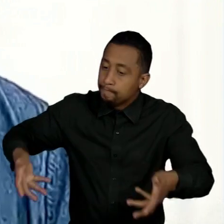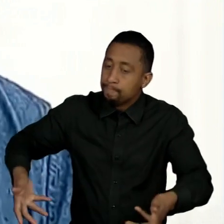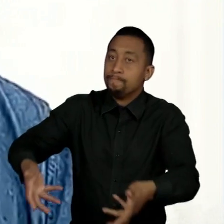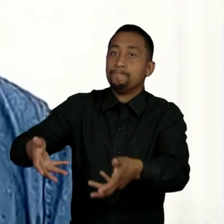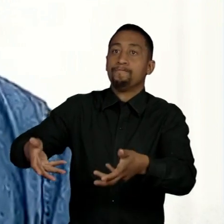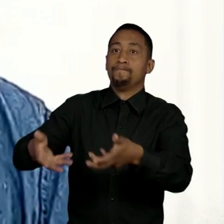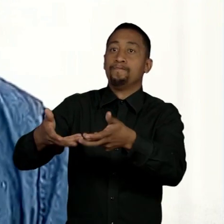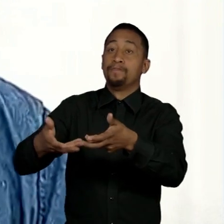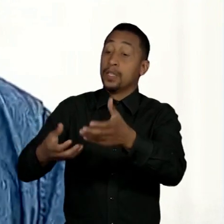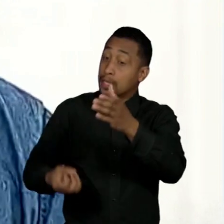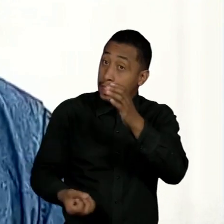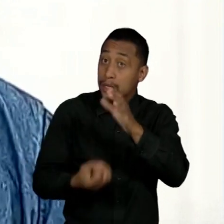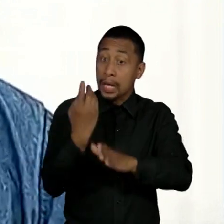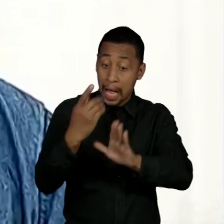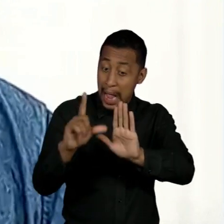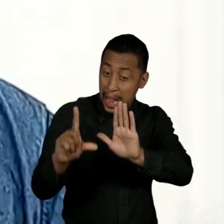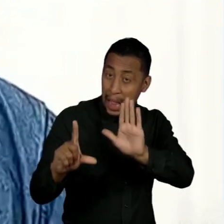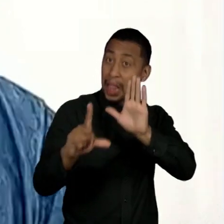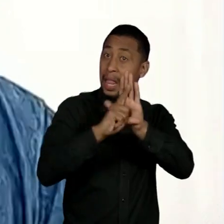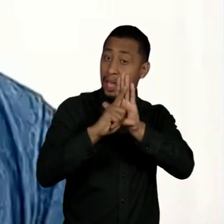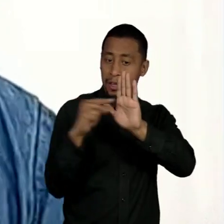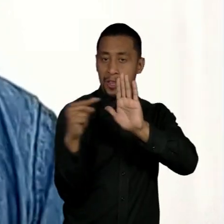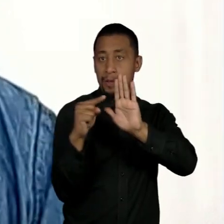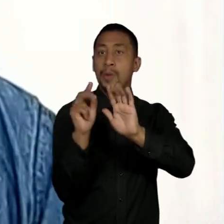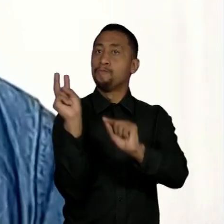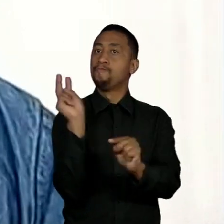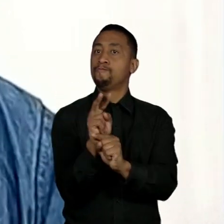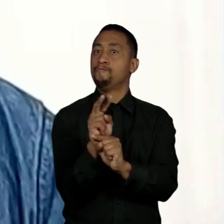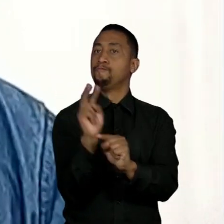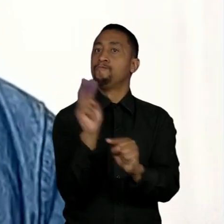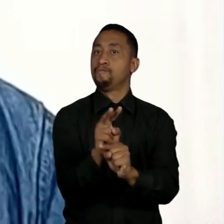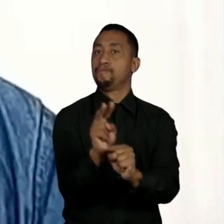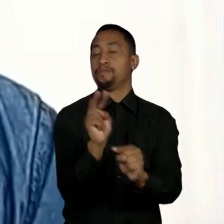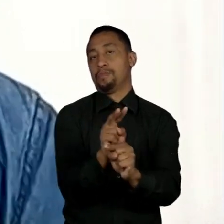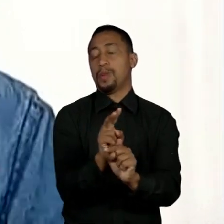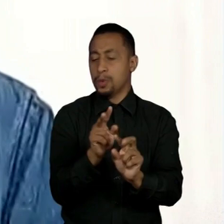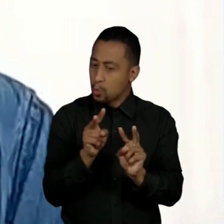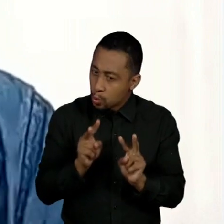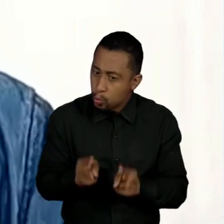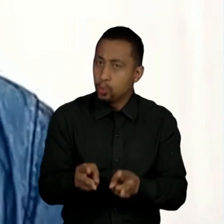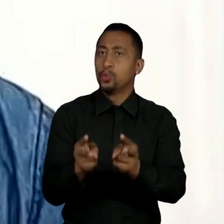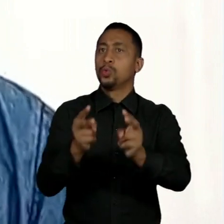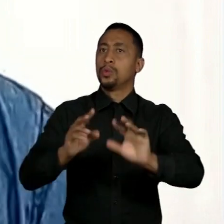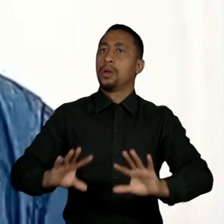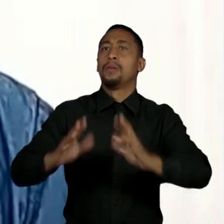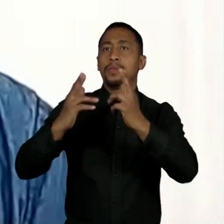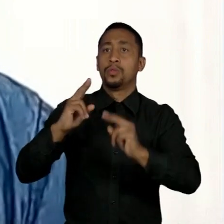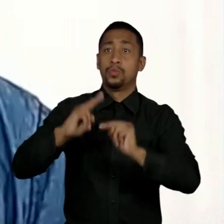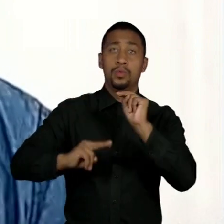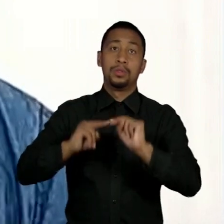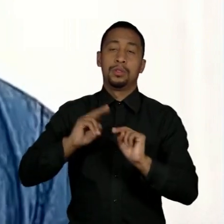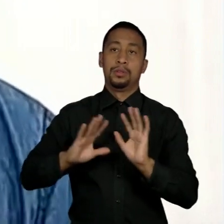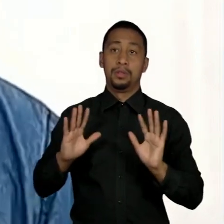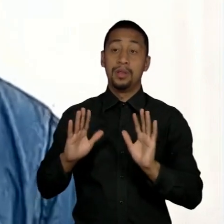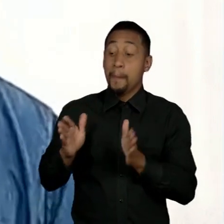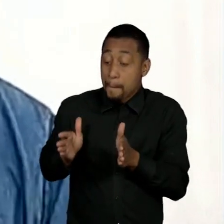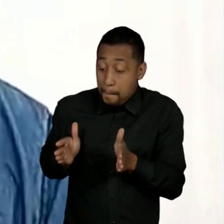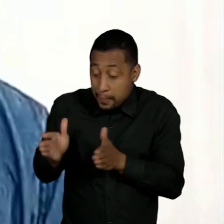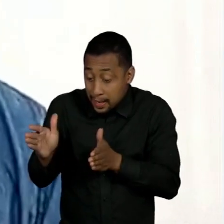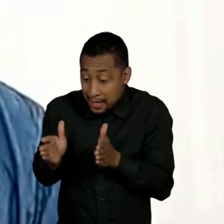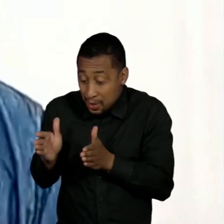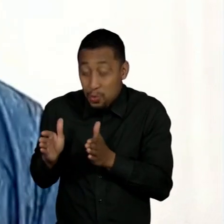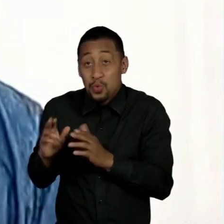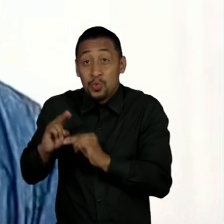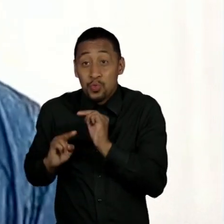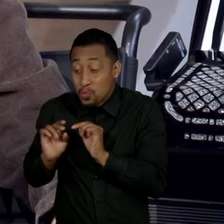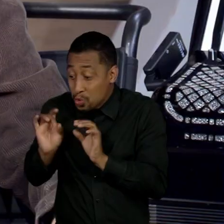política pública também, como forma de estabelecer uma cadeia que se mantenha não só naquele período, como também no ano